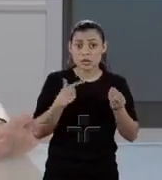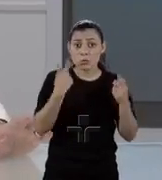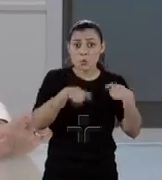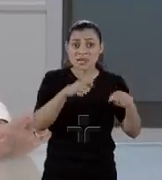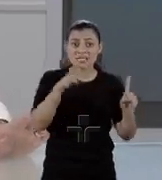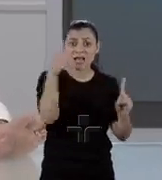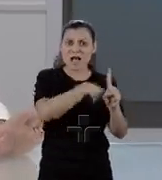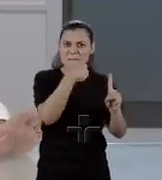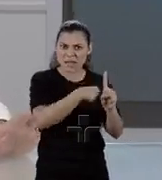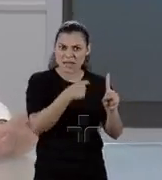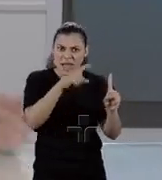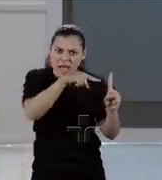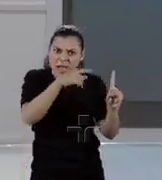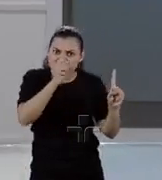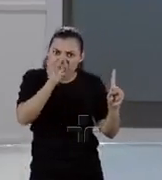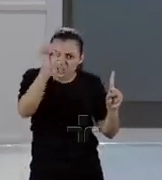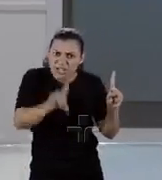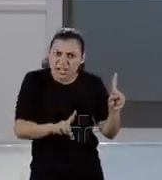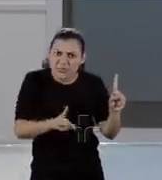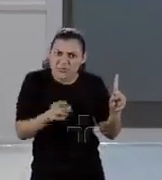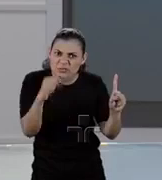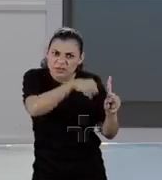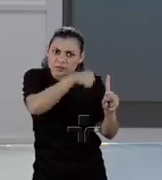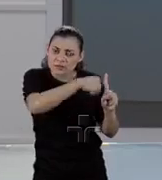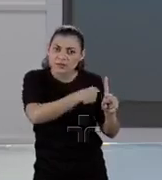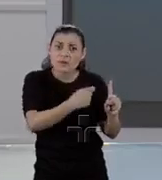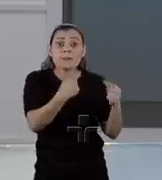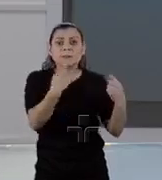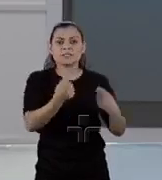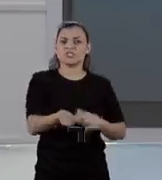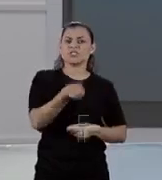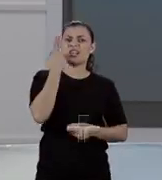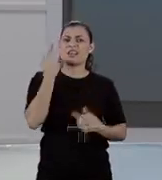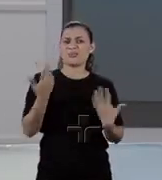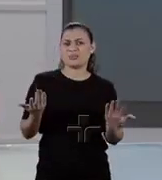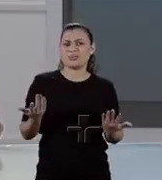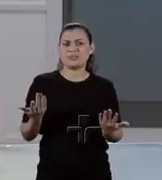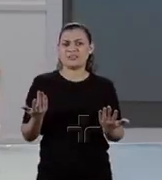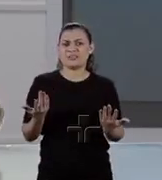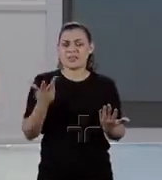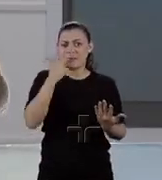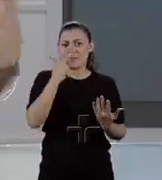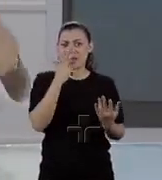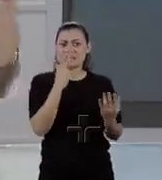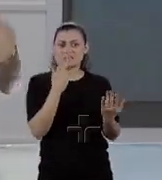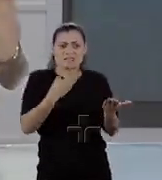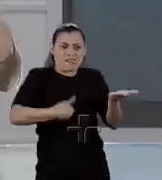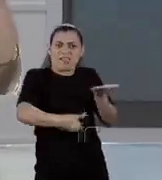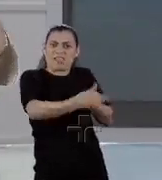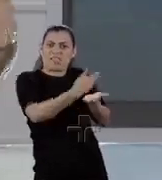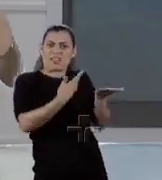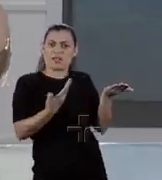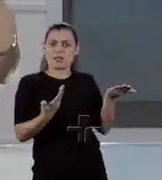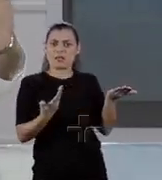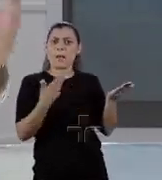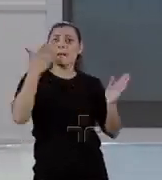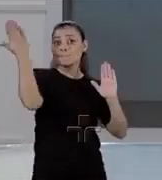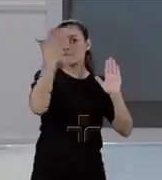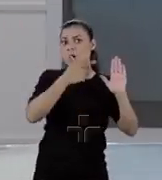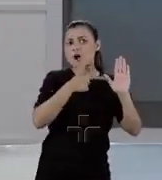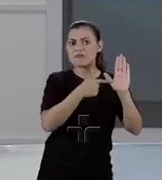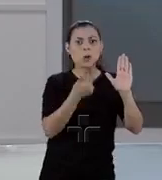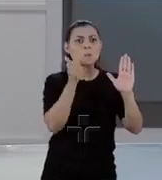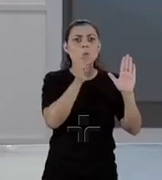Quer dizer, então, eu achei muito estranho essa demanda de exigir a prova de